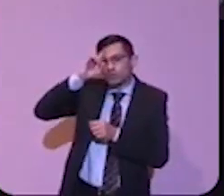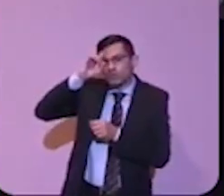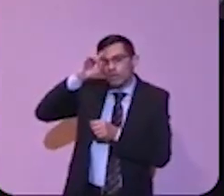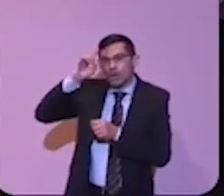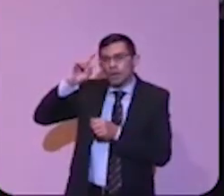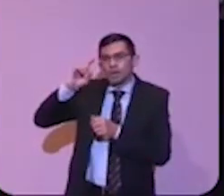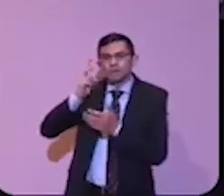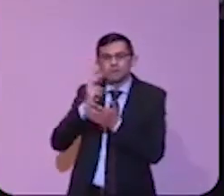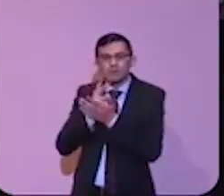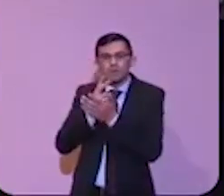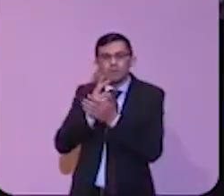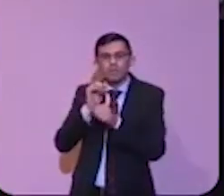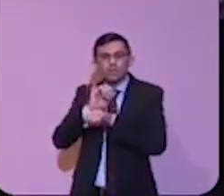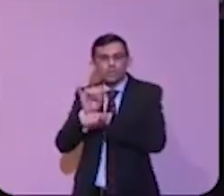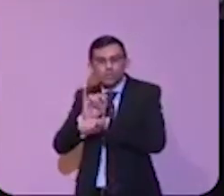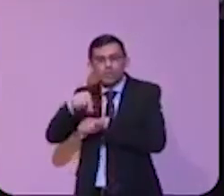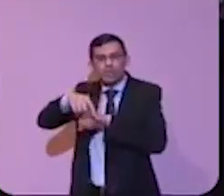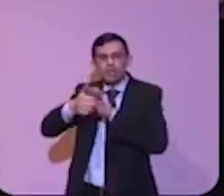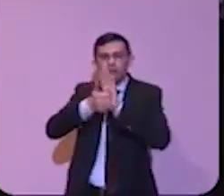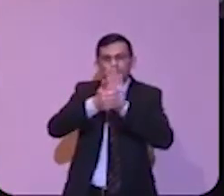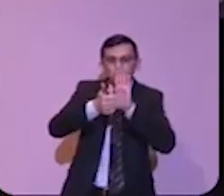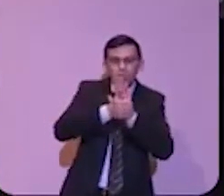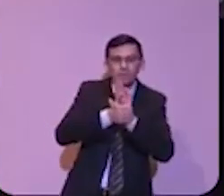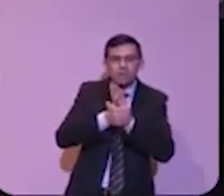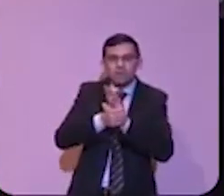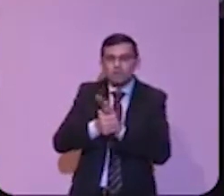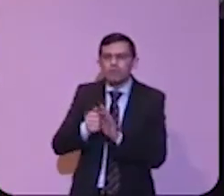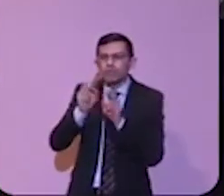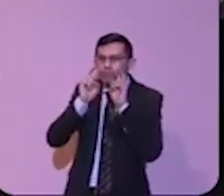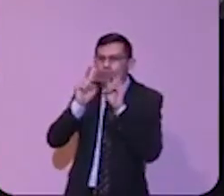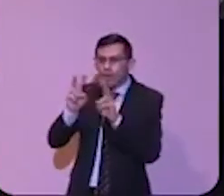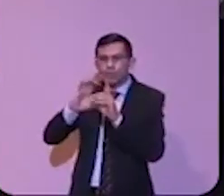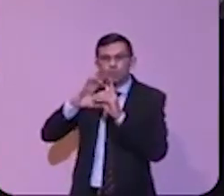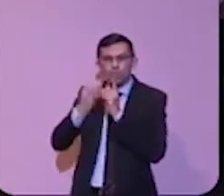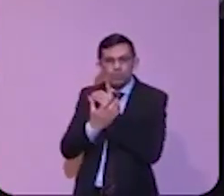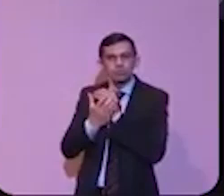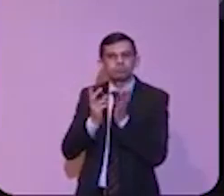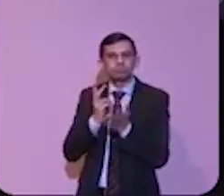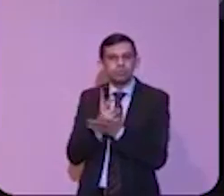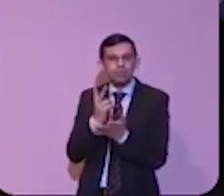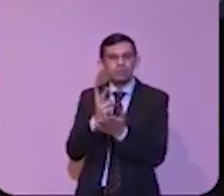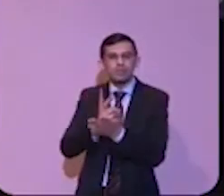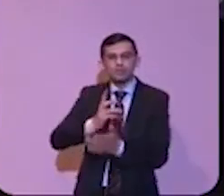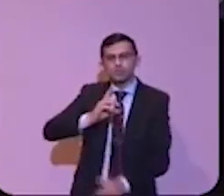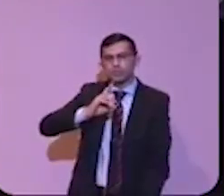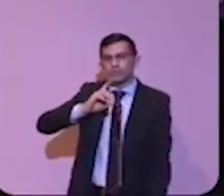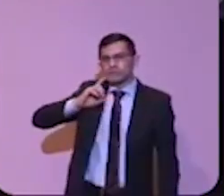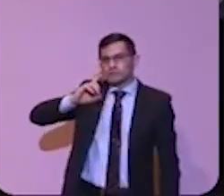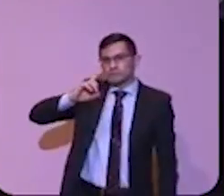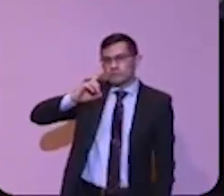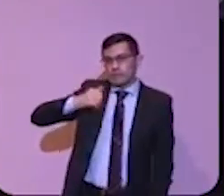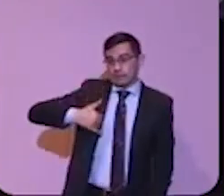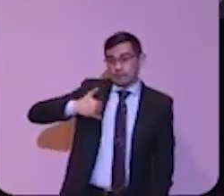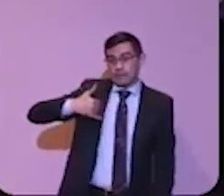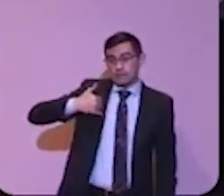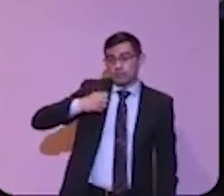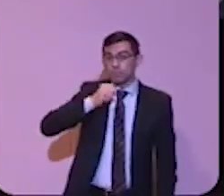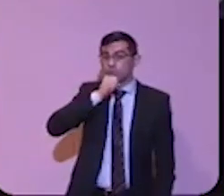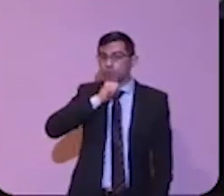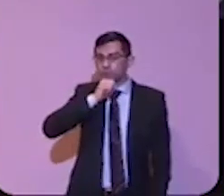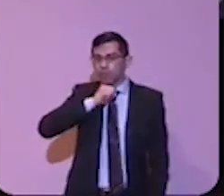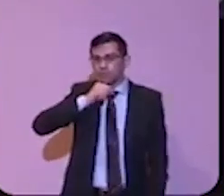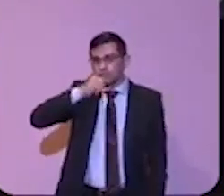liga aqui no YouTube da PIB Curitiba e fica ouvindo os cultos. 103